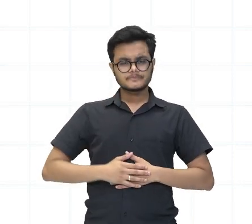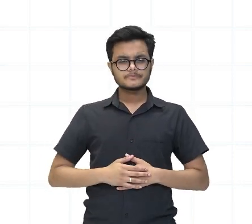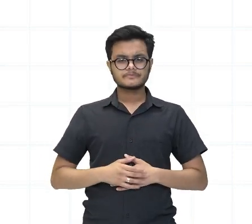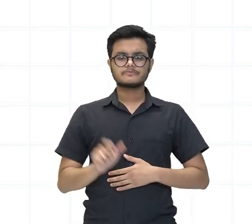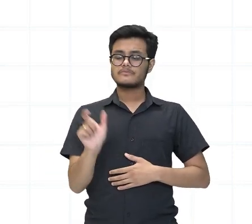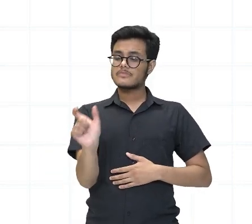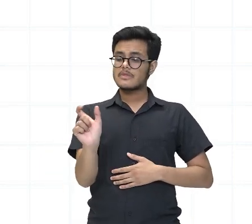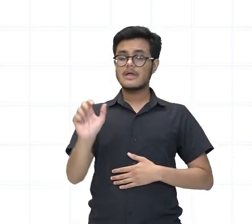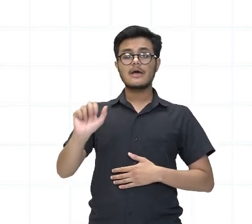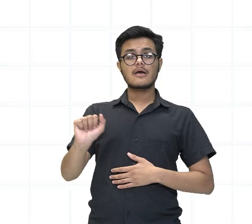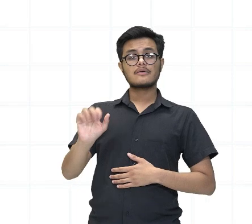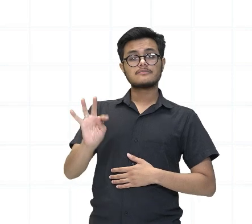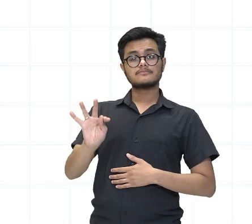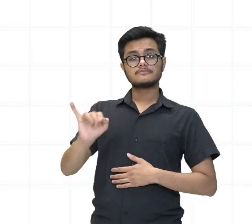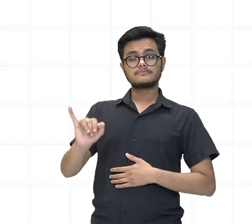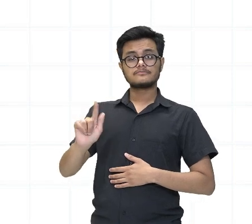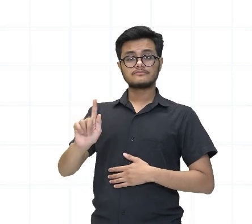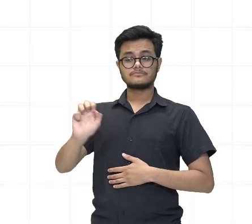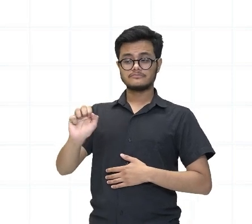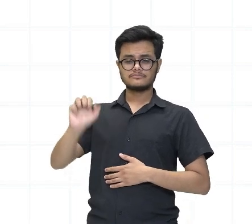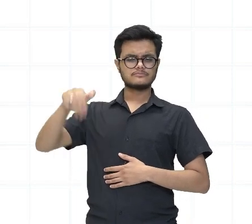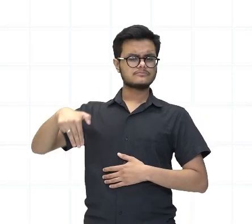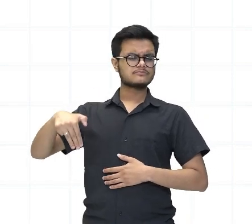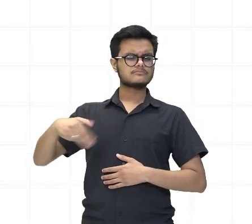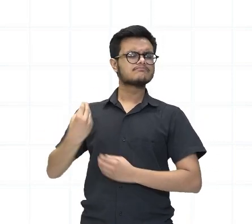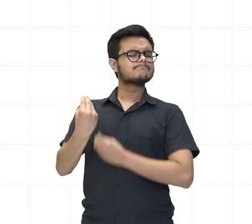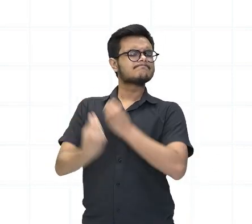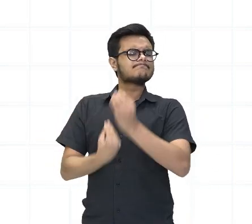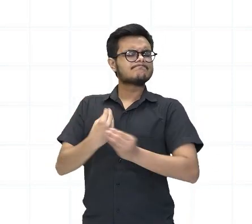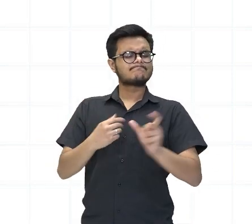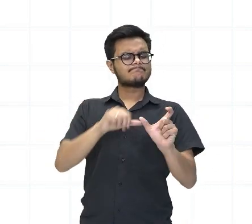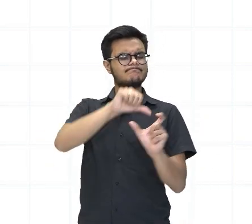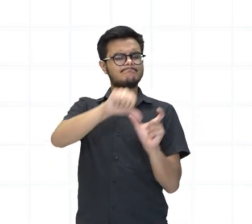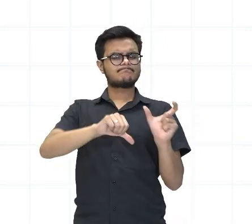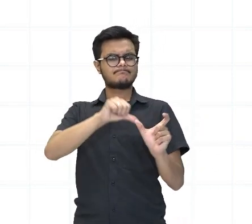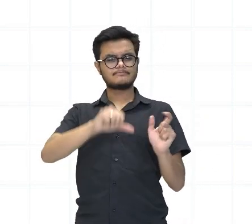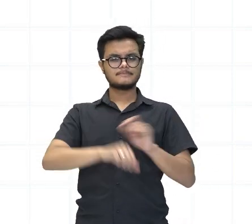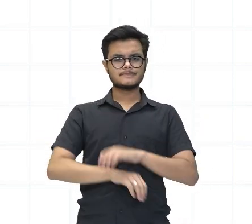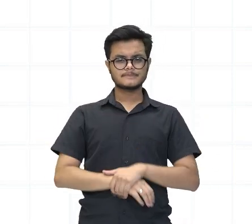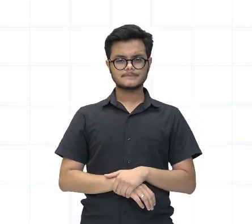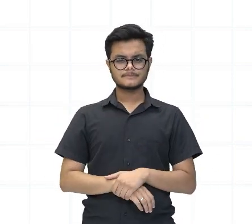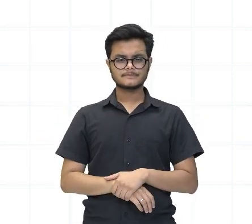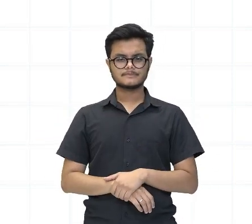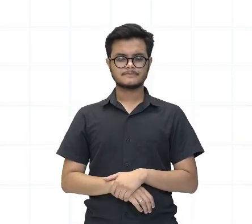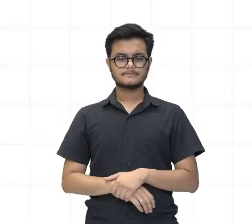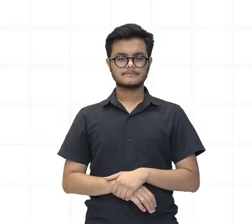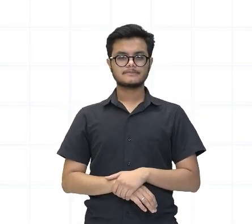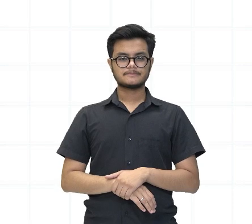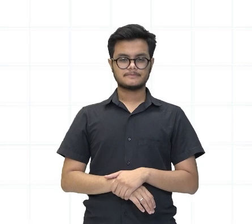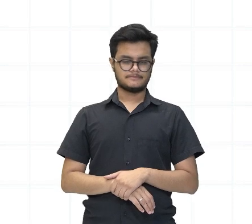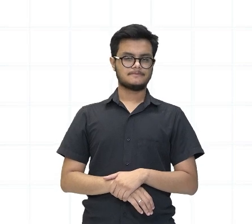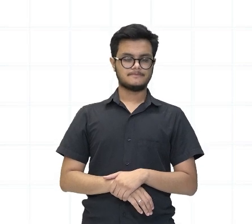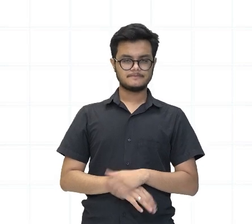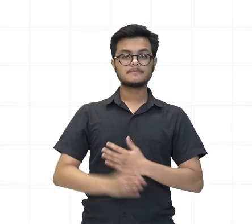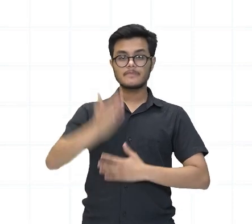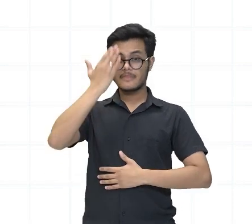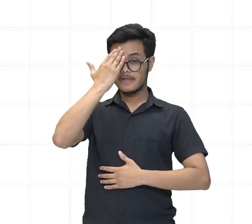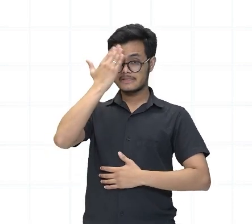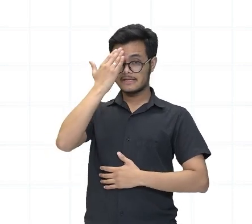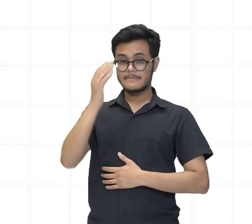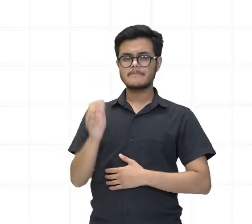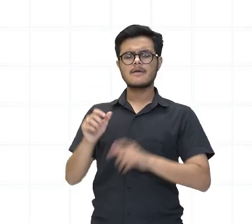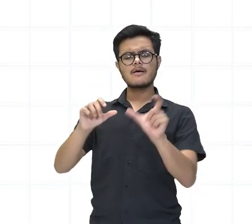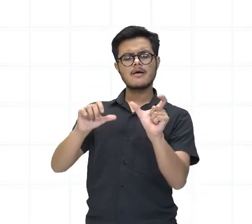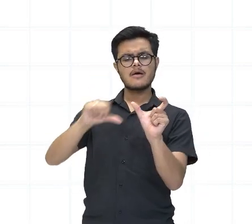verbal atingem, né? Daquele verbo que a gente viu nos nossos exemplos, atingem. Eu fico sabendo aí, por meio dessa